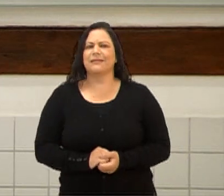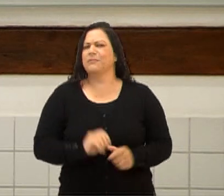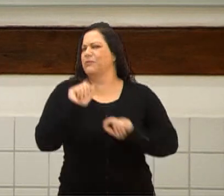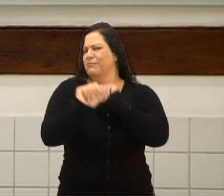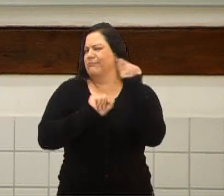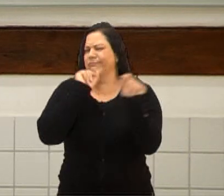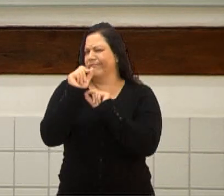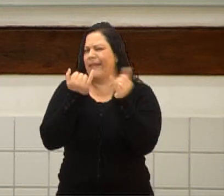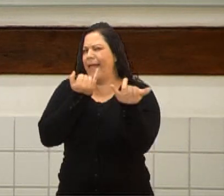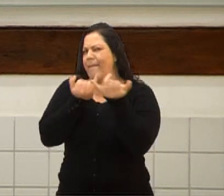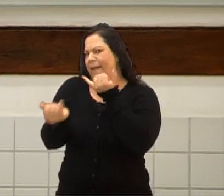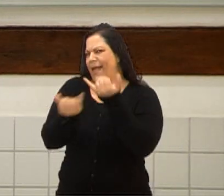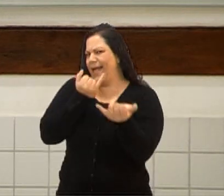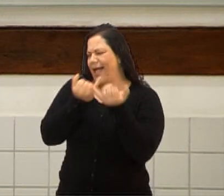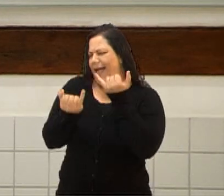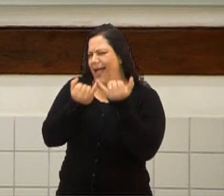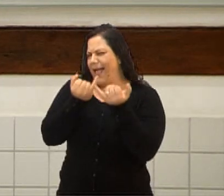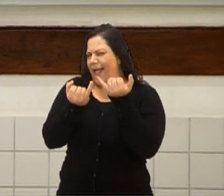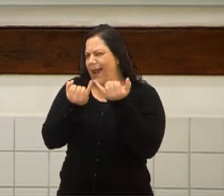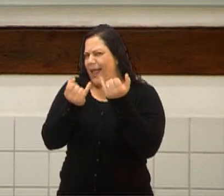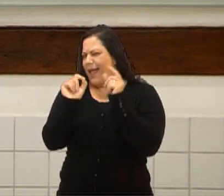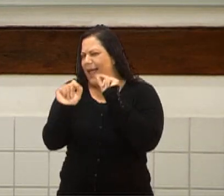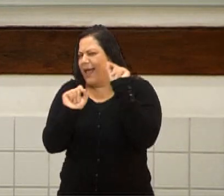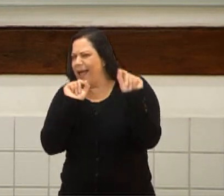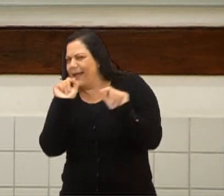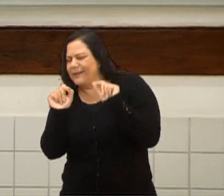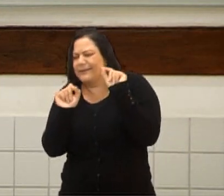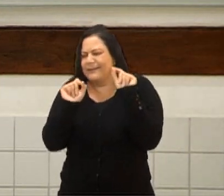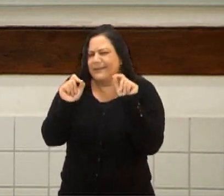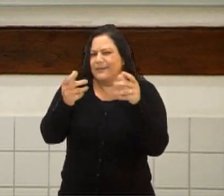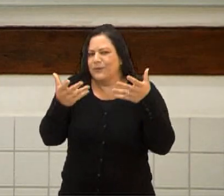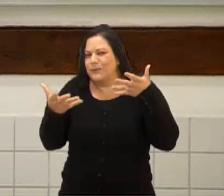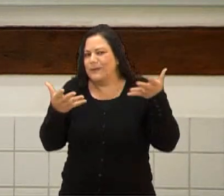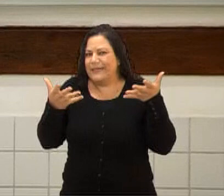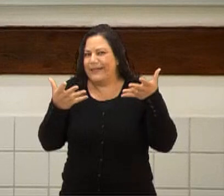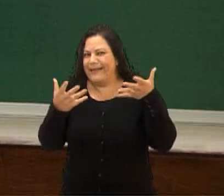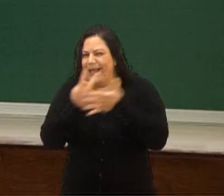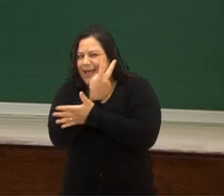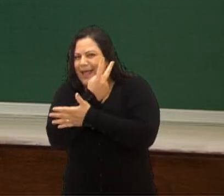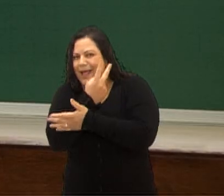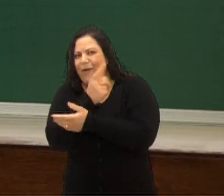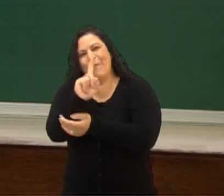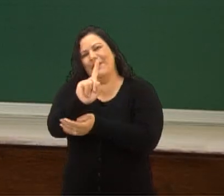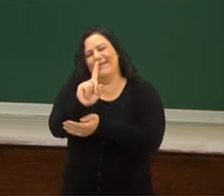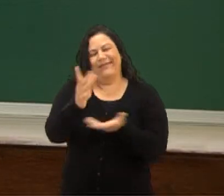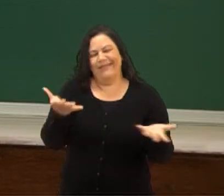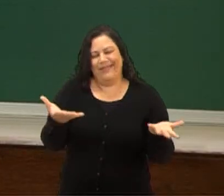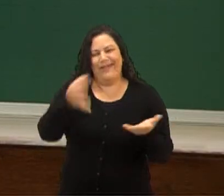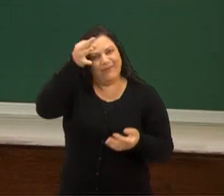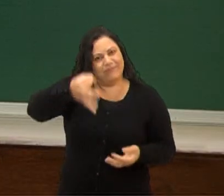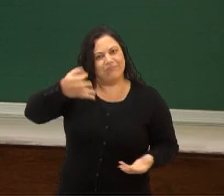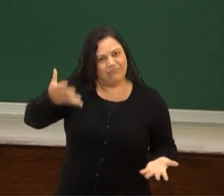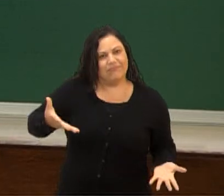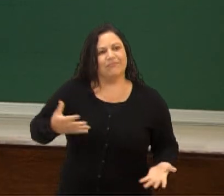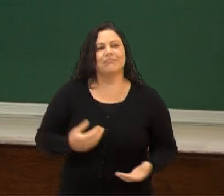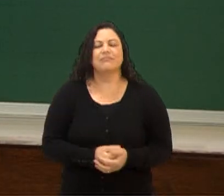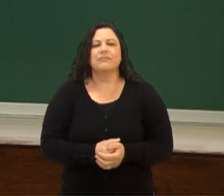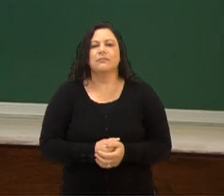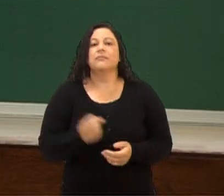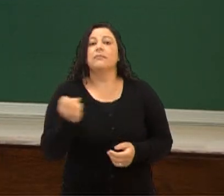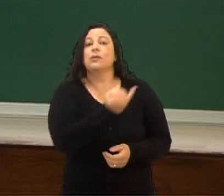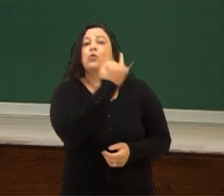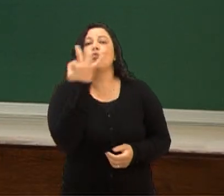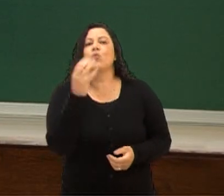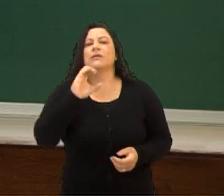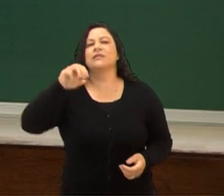parece pegadinha, mas não é. São exercícios desse tipo que vocês vão trabalhar. Então, aqui foi pedido quantos centímetros quadrados de